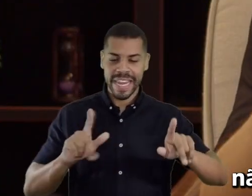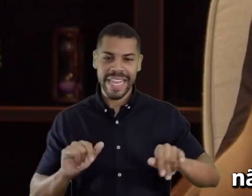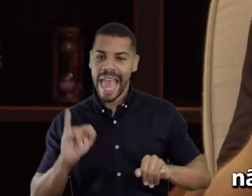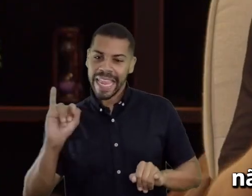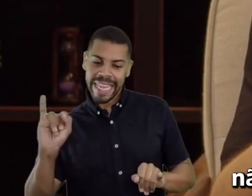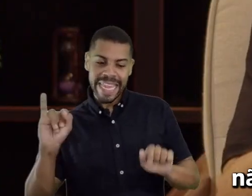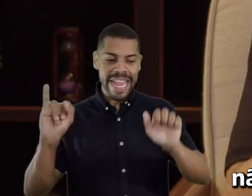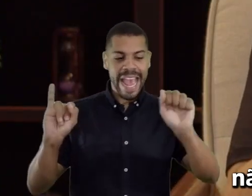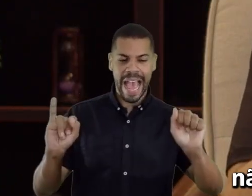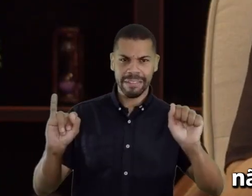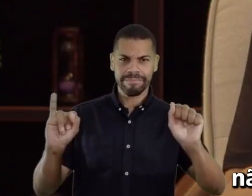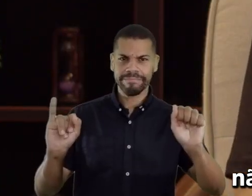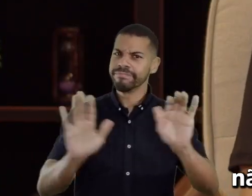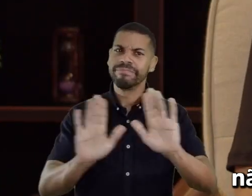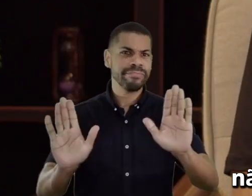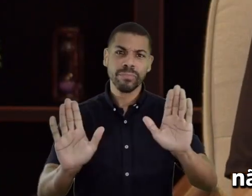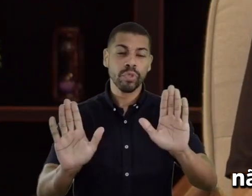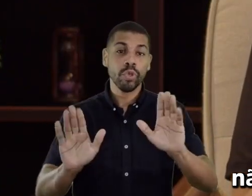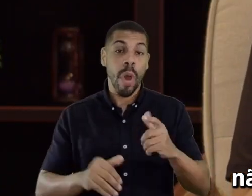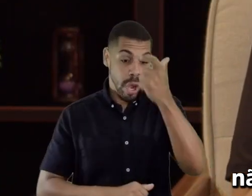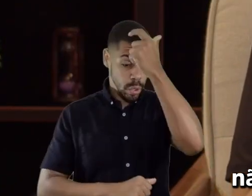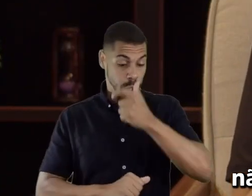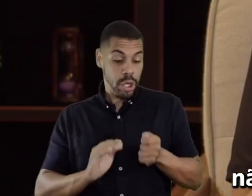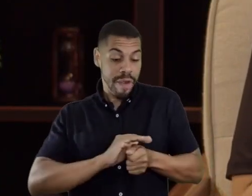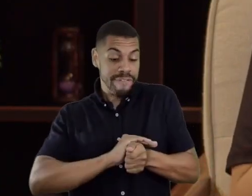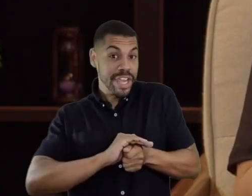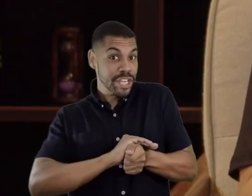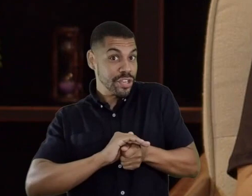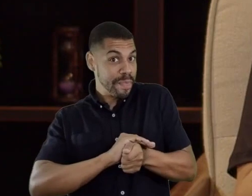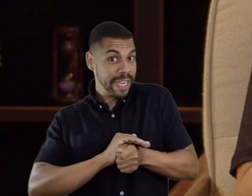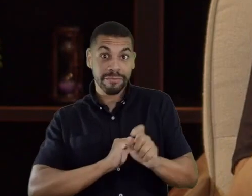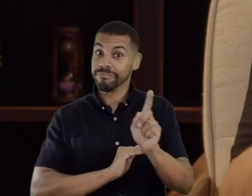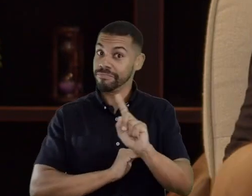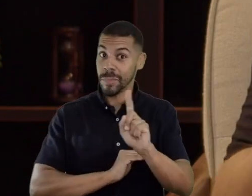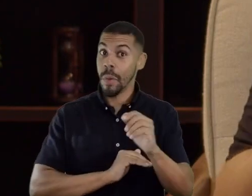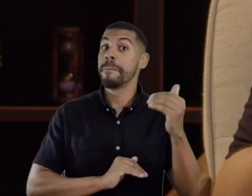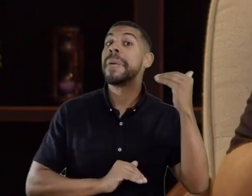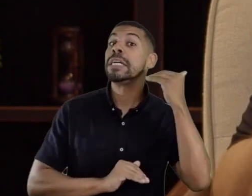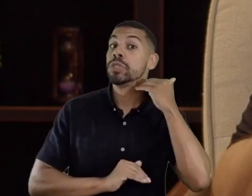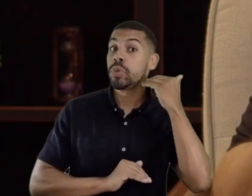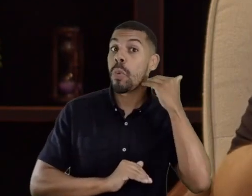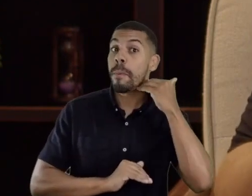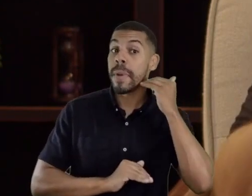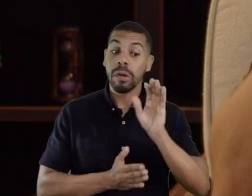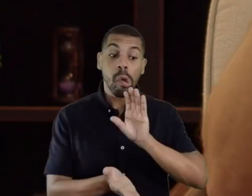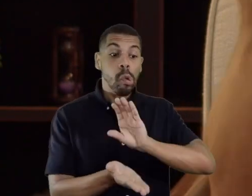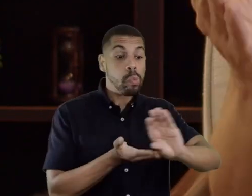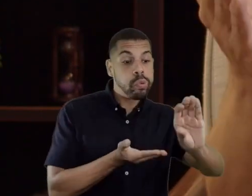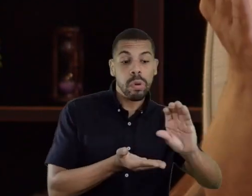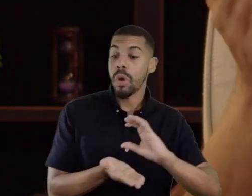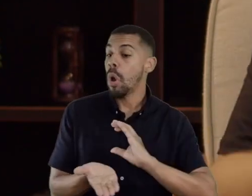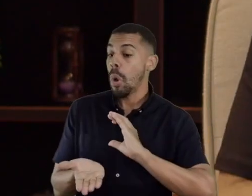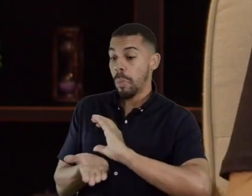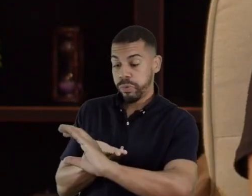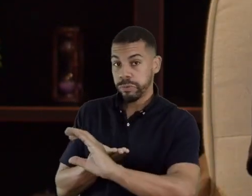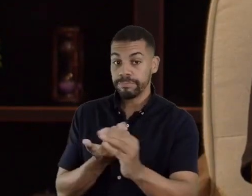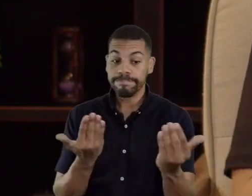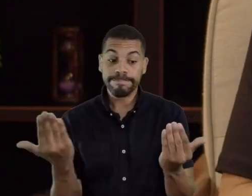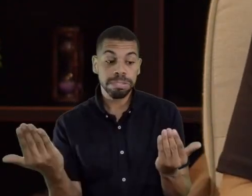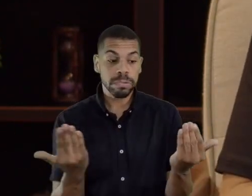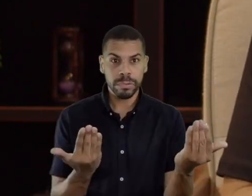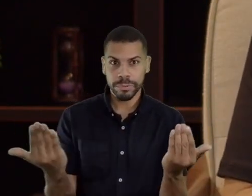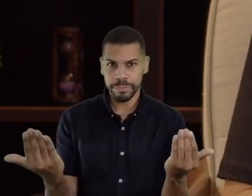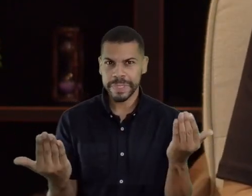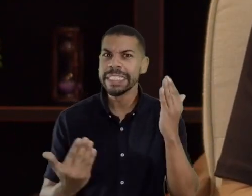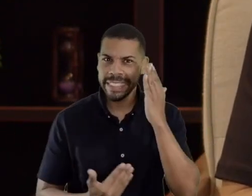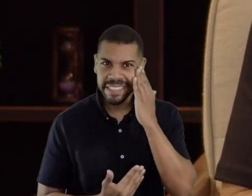aqui da letra a letra aí não tem nada a ver com a gente investidor mas tem a ver com aquilo que o banco pode dar de destinação aquele